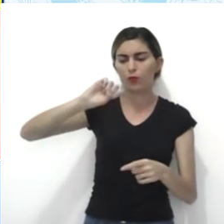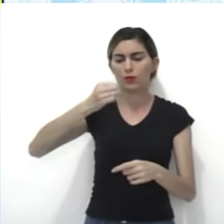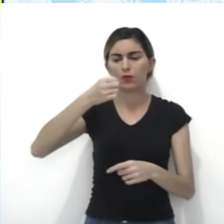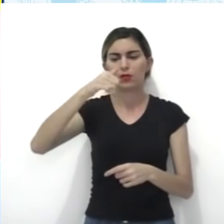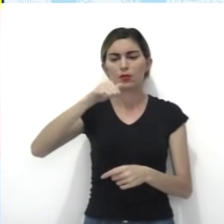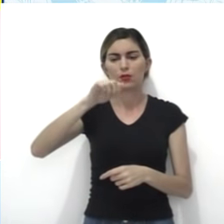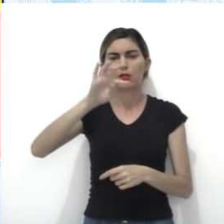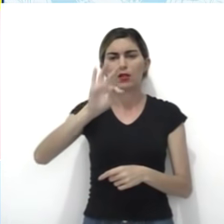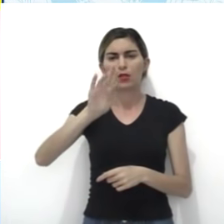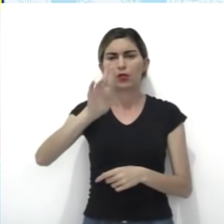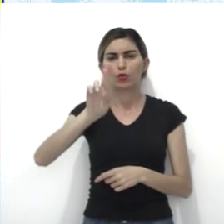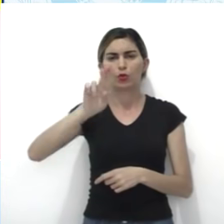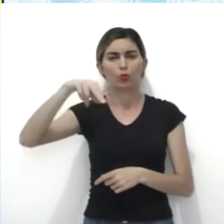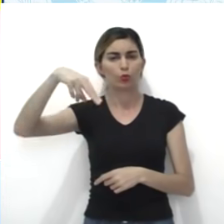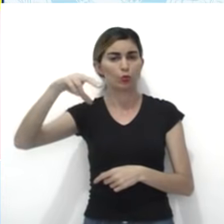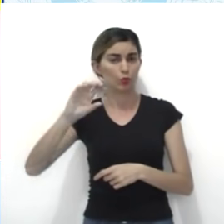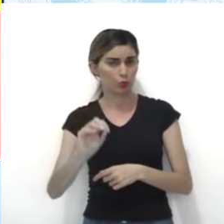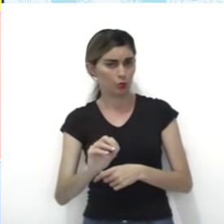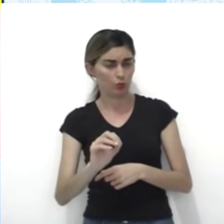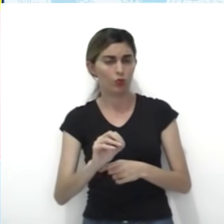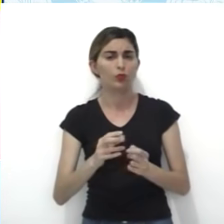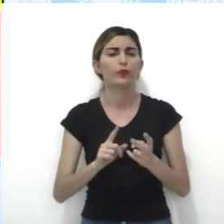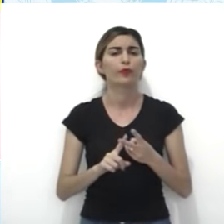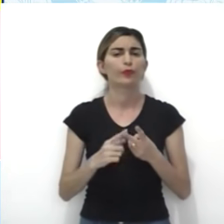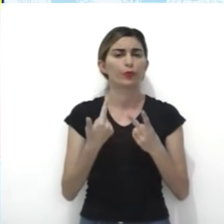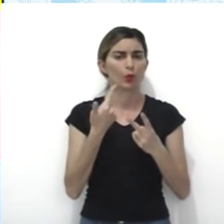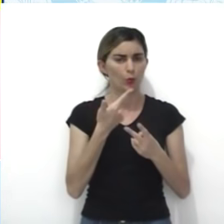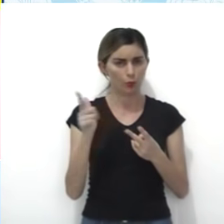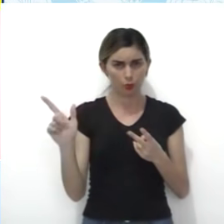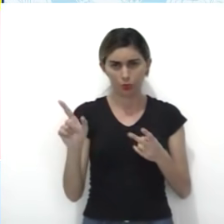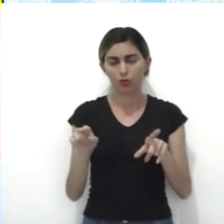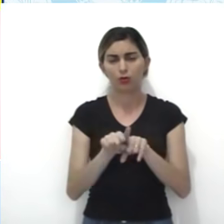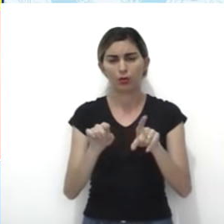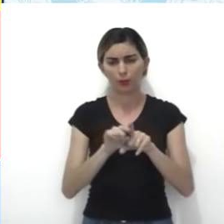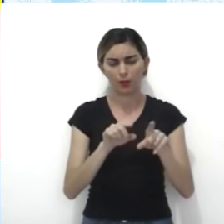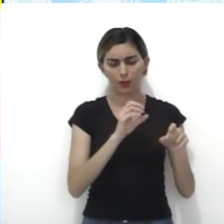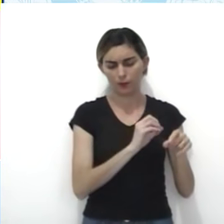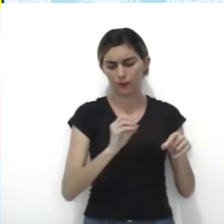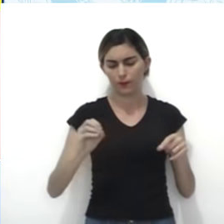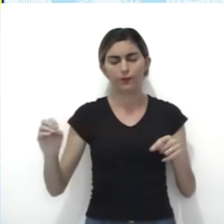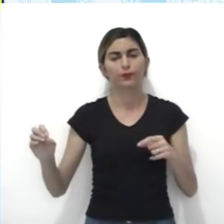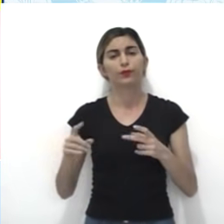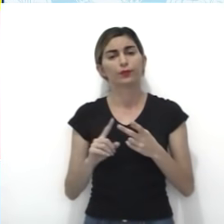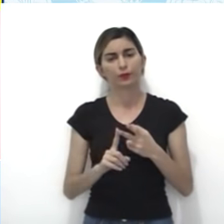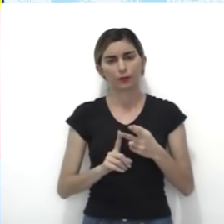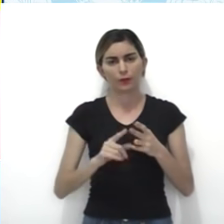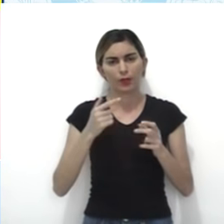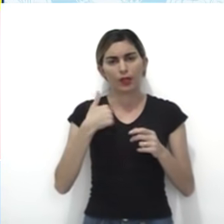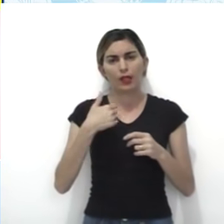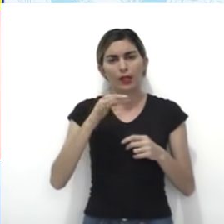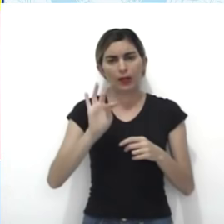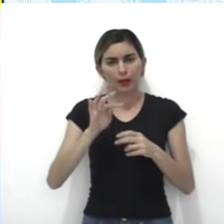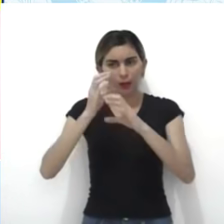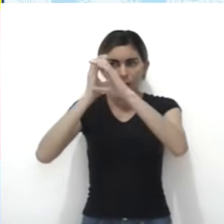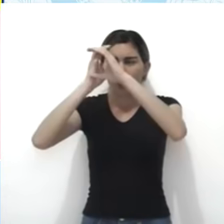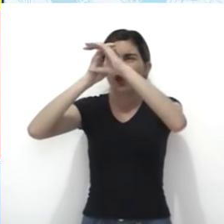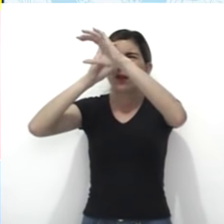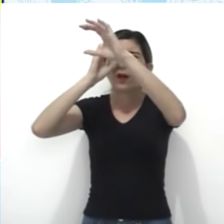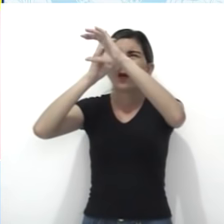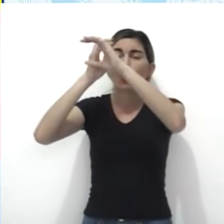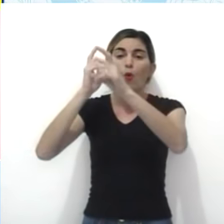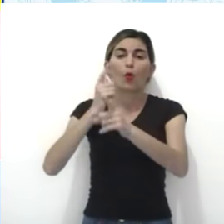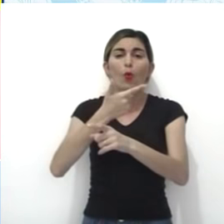né que ninguém até então tinha conhecimento disso outra descoberta que galileu fez com o telescópio